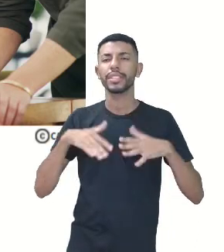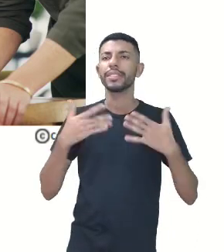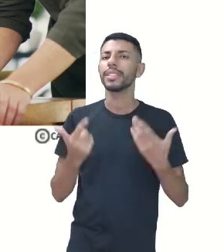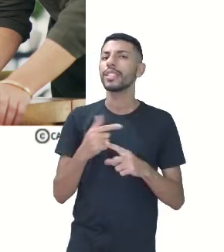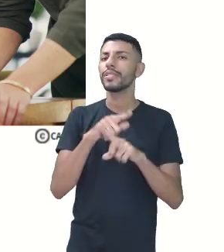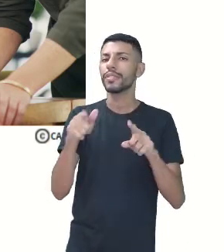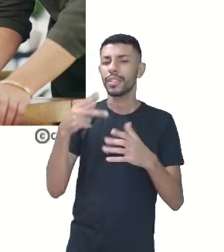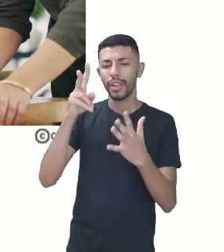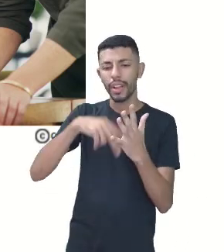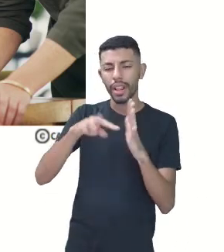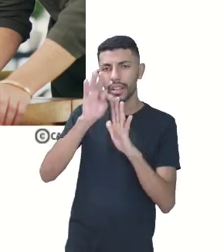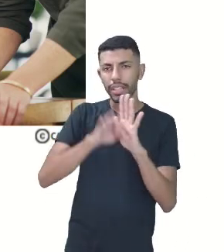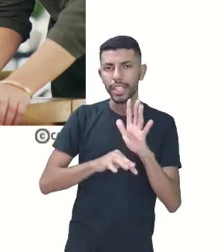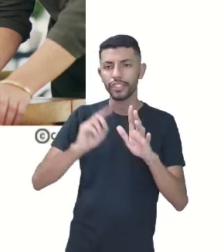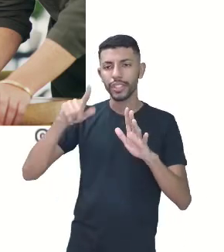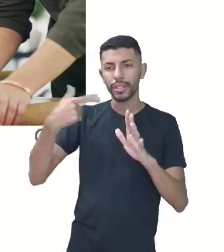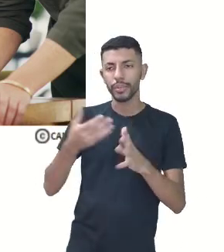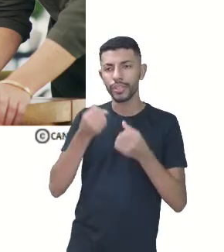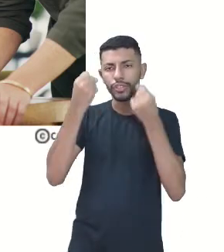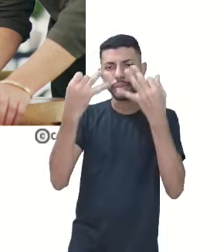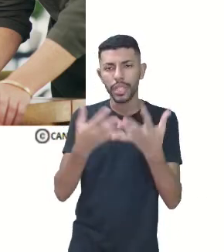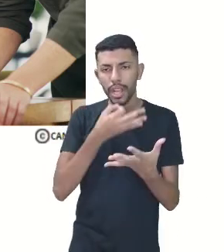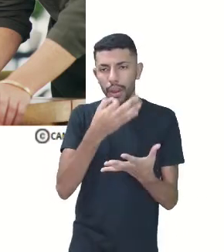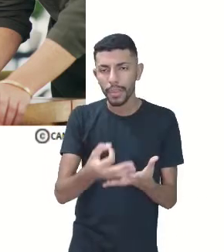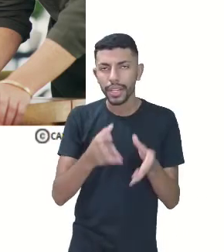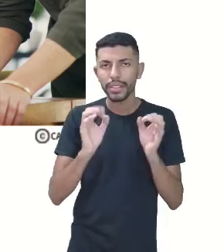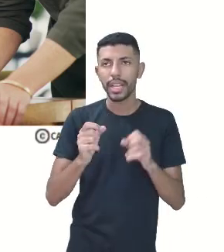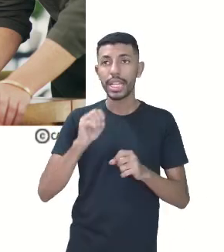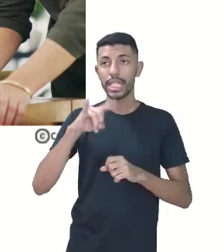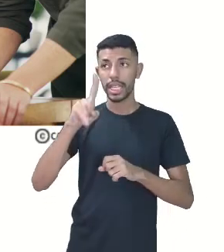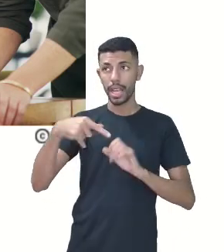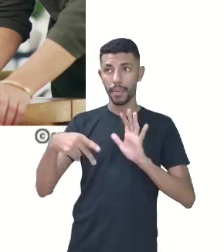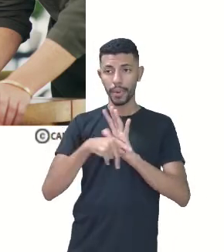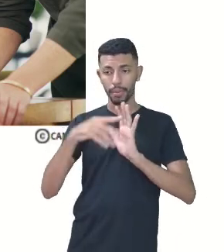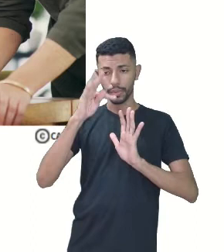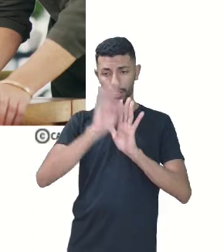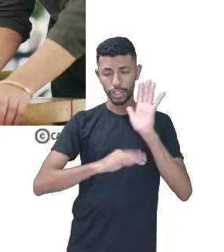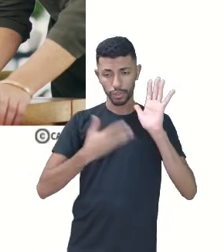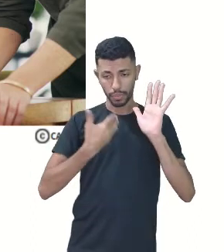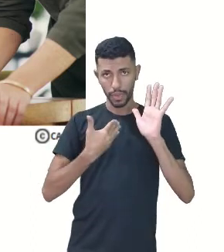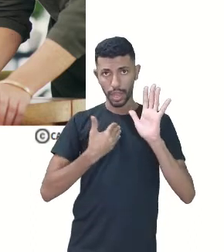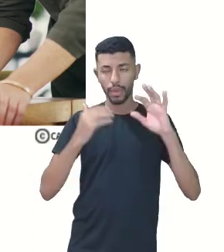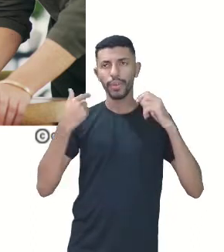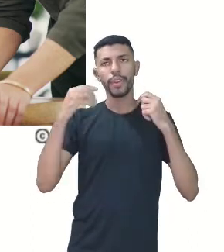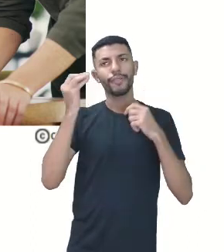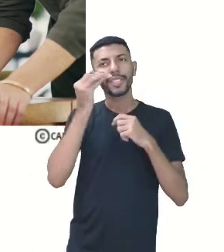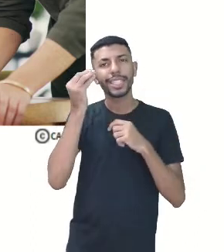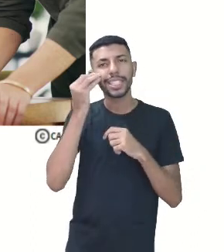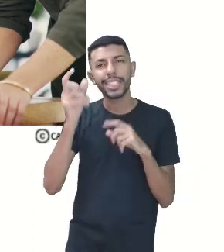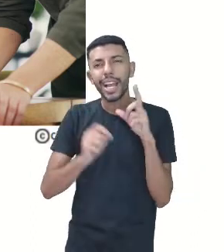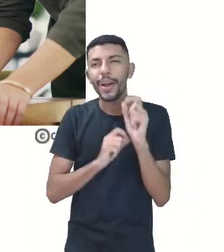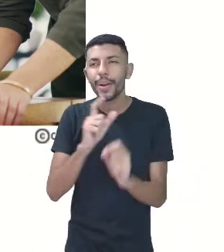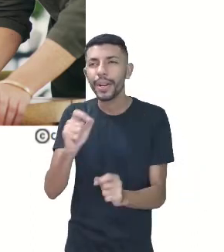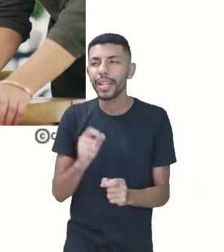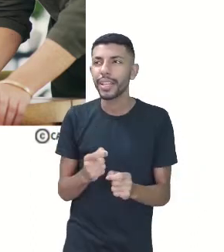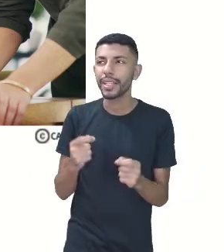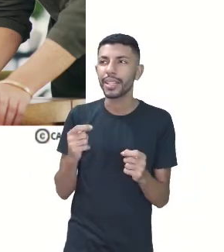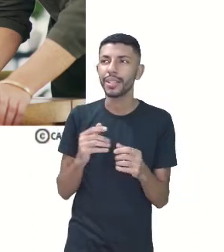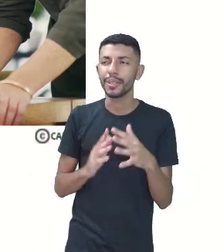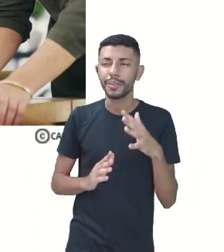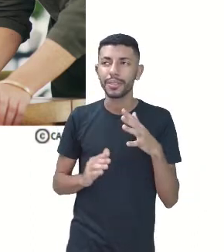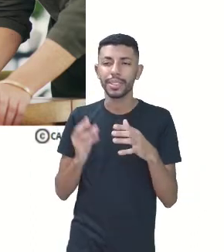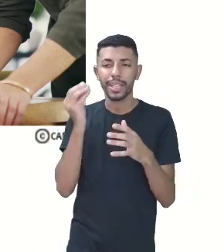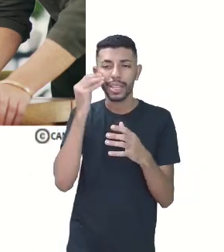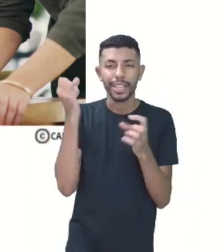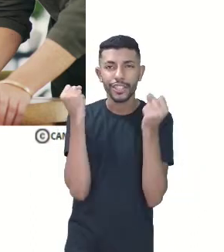vão justificar a opinião. Se for um texto meu, não é? Eu vou tentar, no máximo